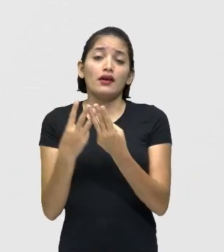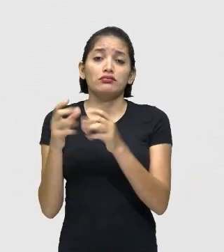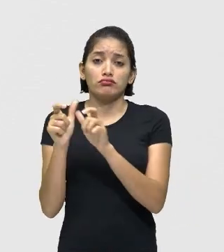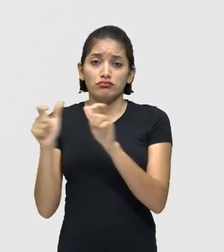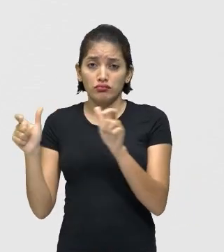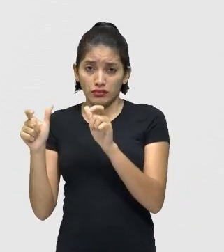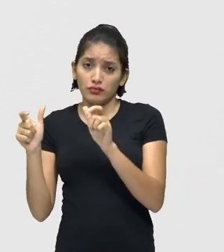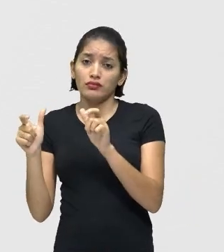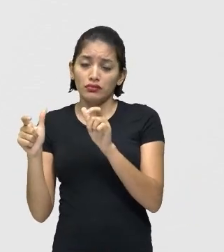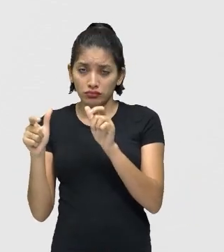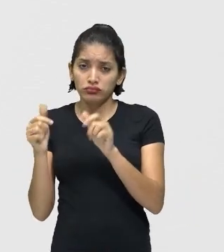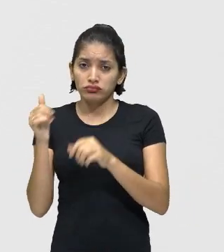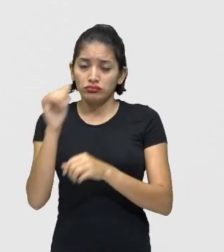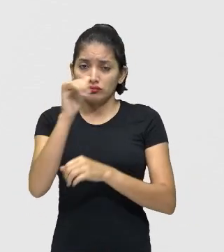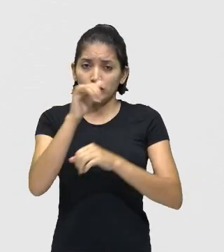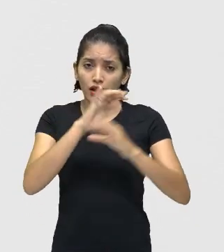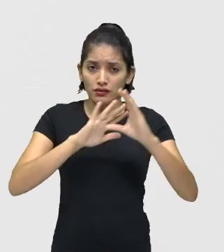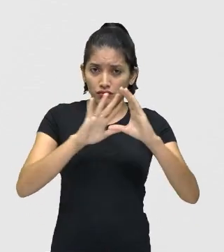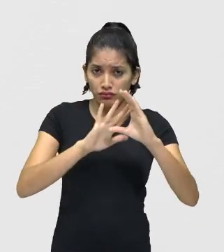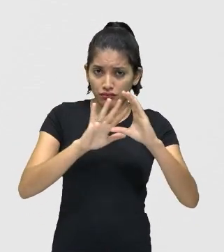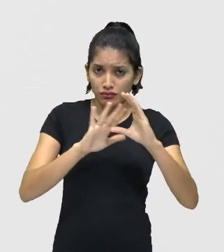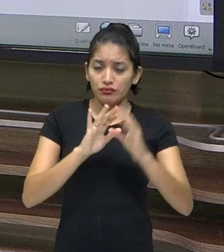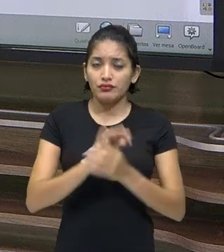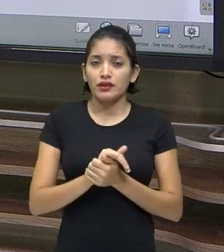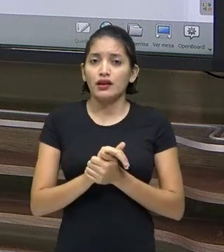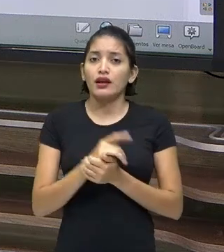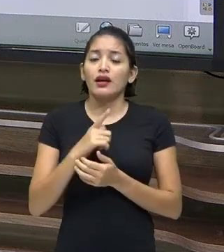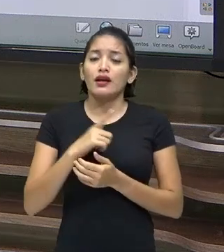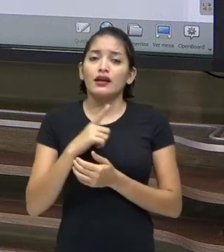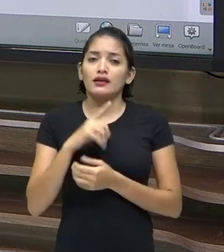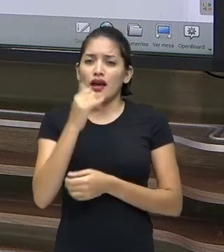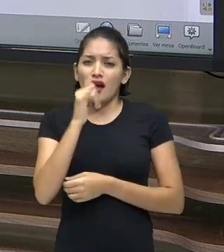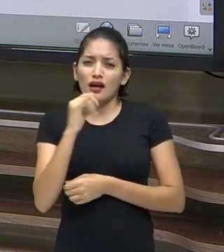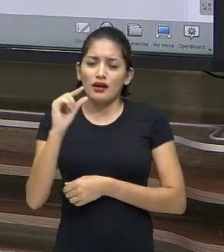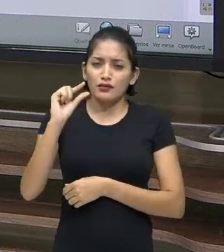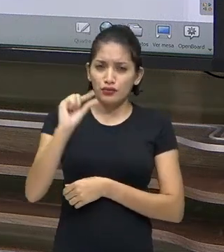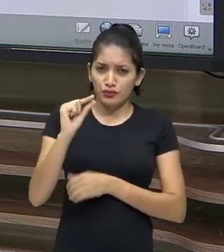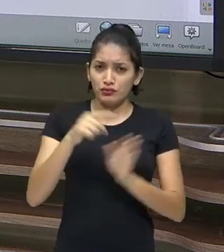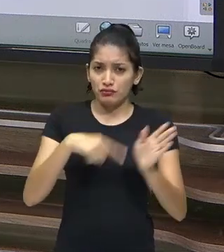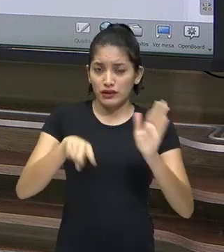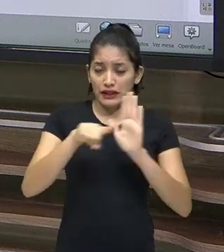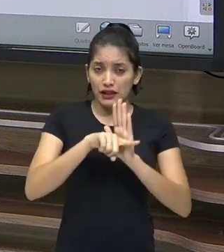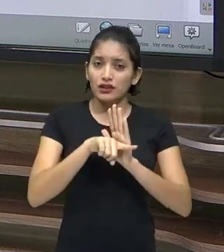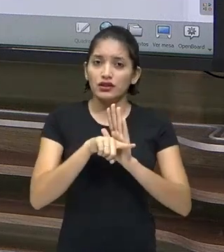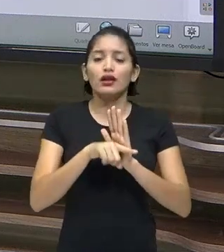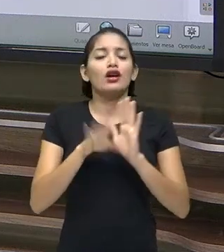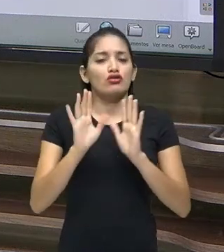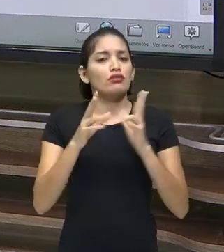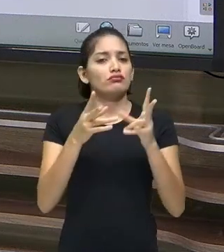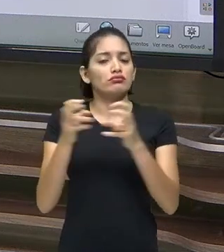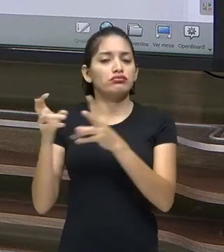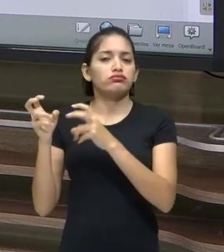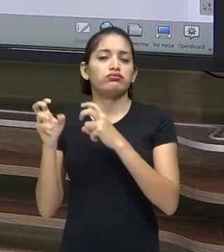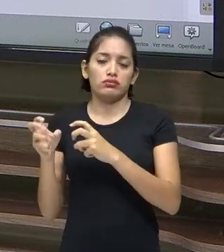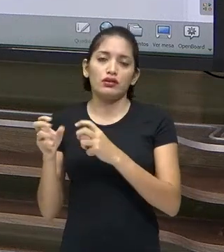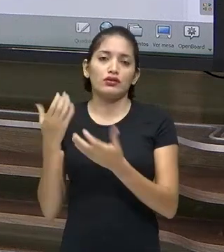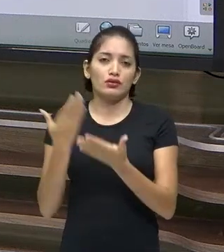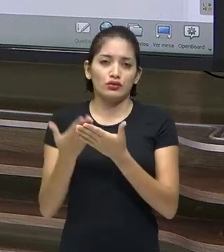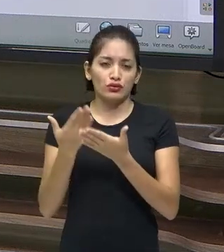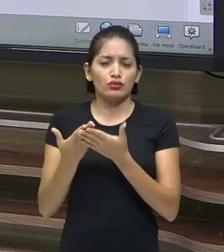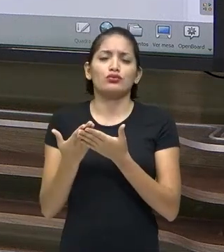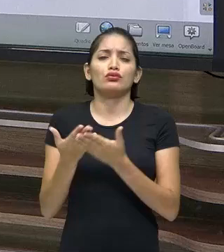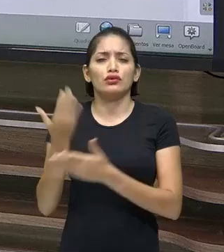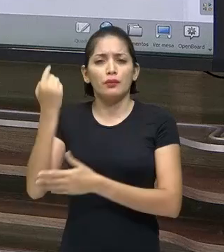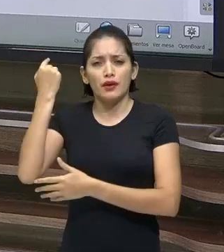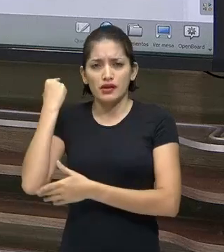que ficam na eletrosfera. Então, o elétron ele tem uma carga mínima, a carga negativa, como a gente observou na nossa